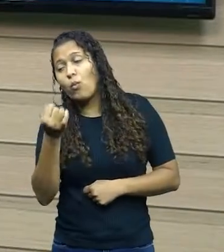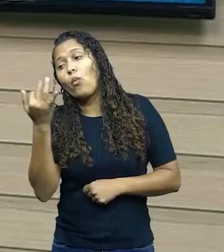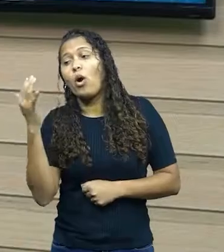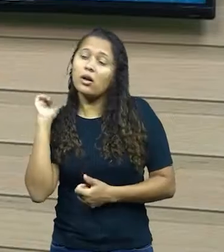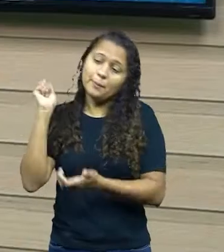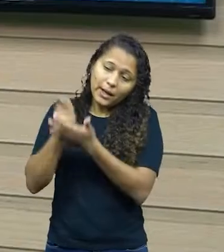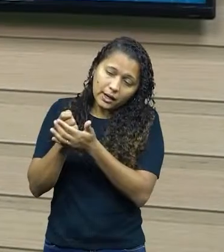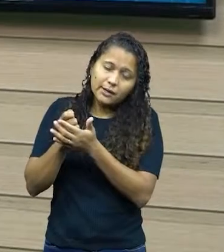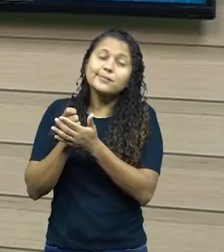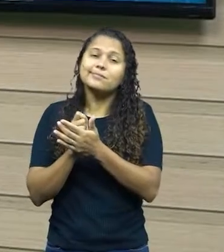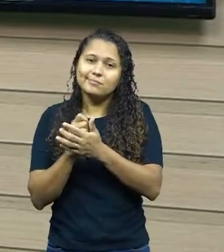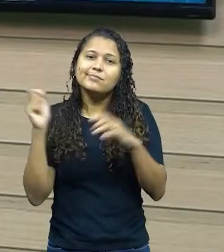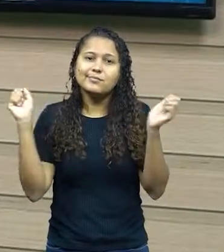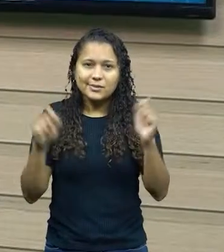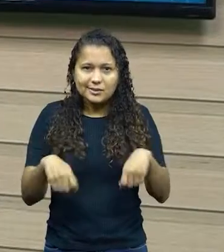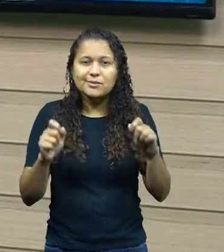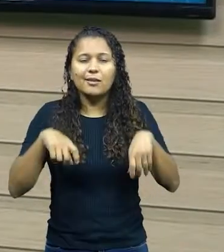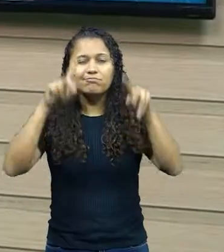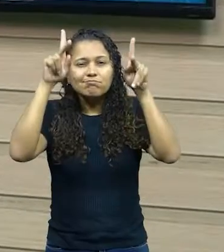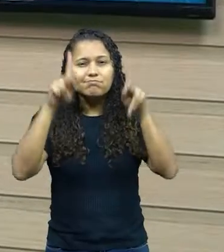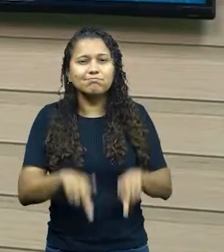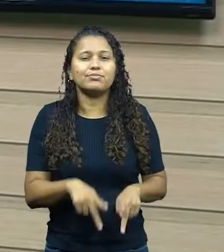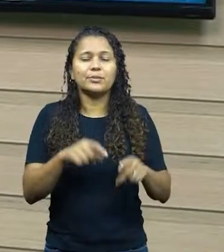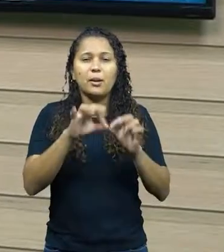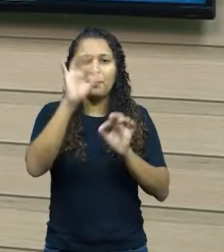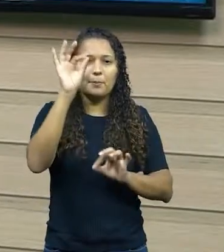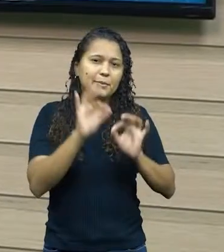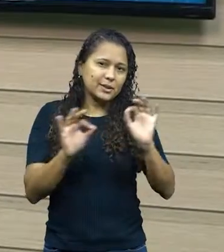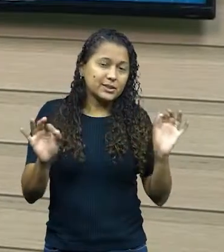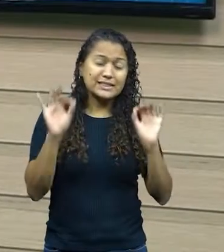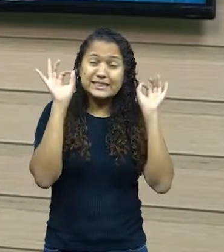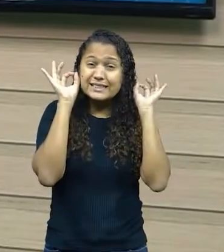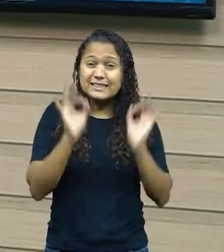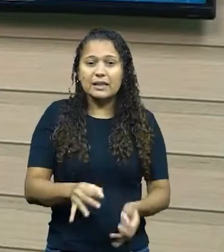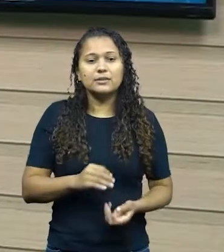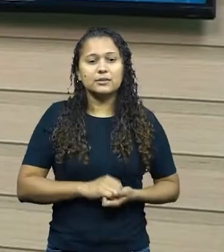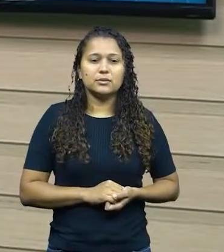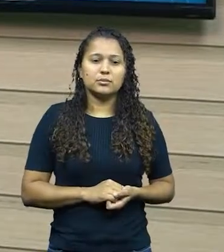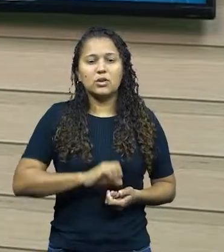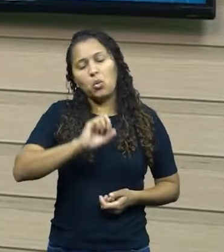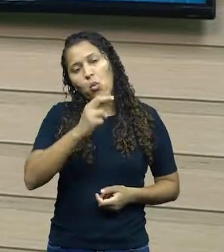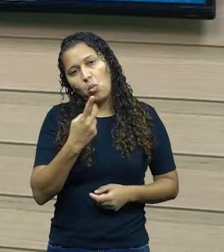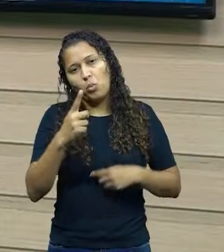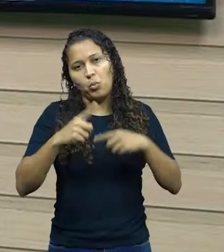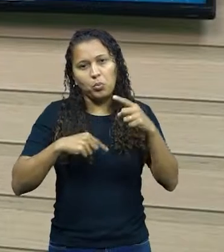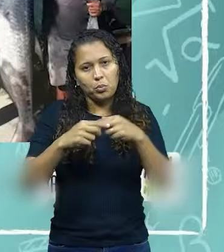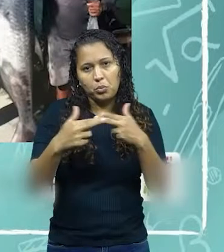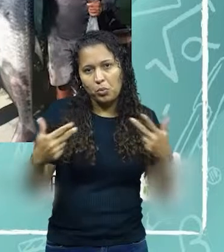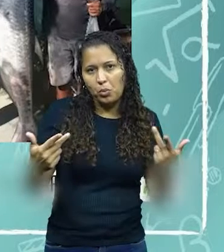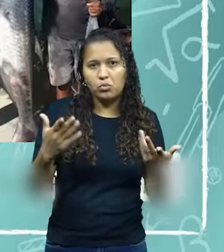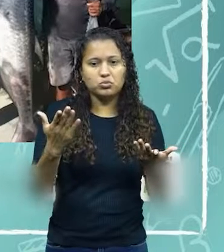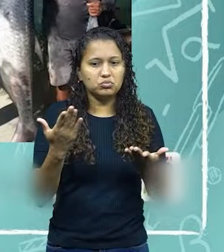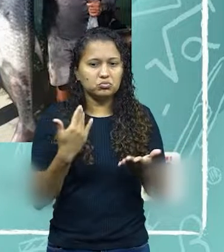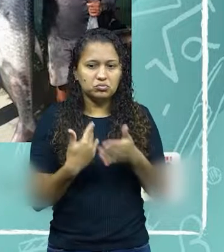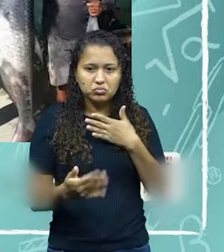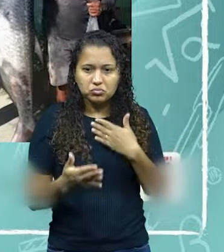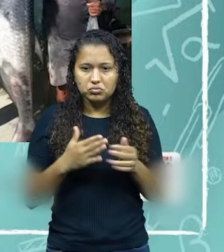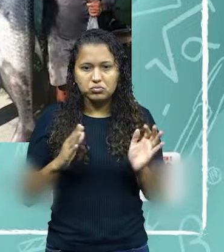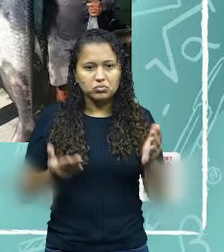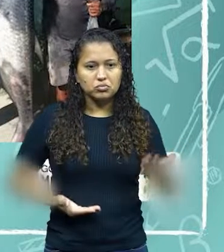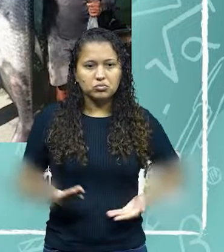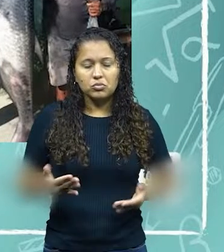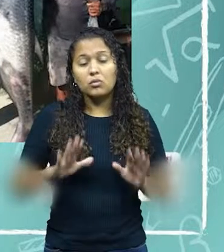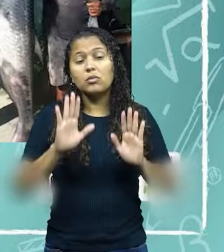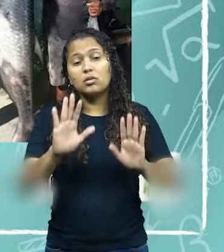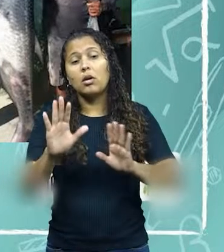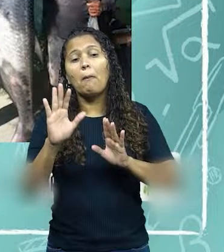para garantir um tipo de medida específico para produtos ou serviços também, né? Quando a metrologia